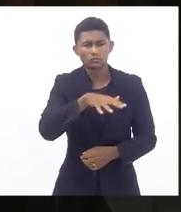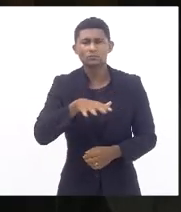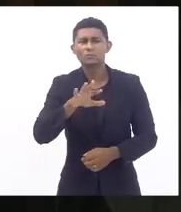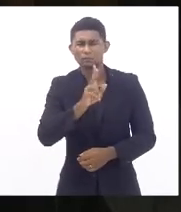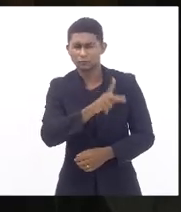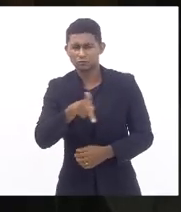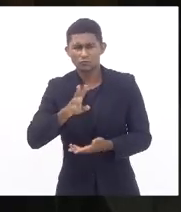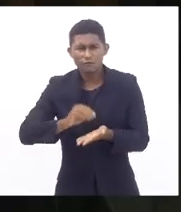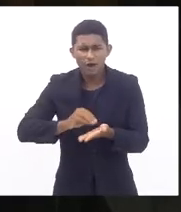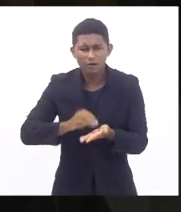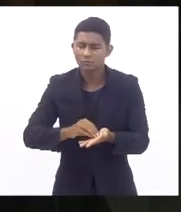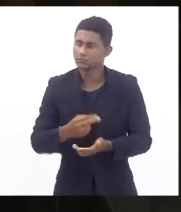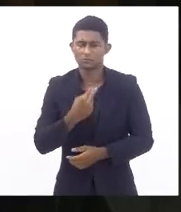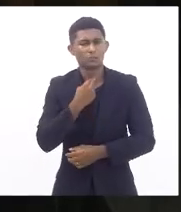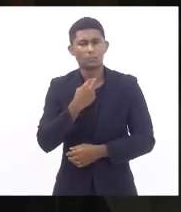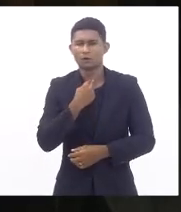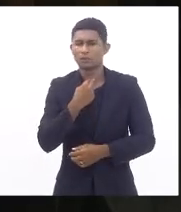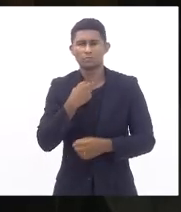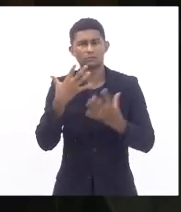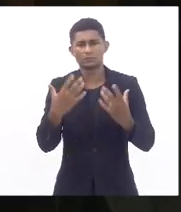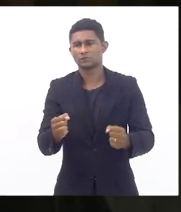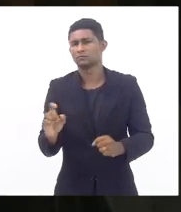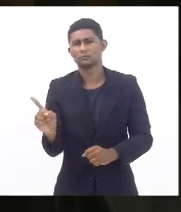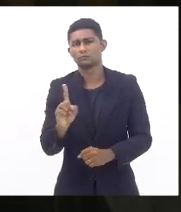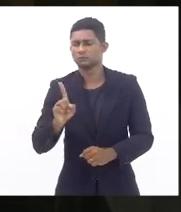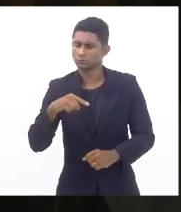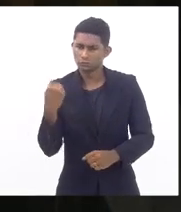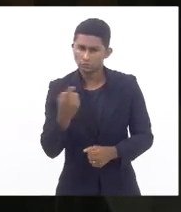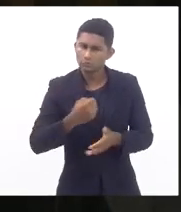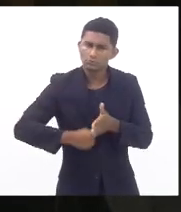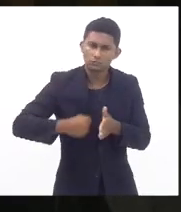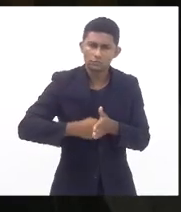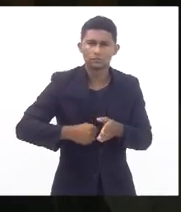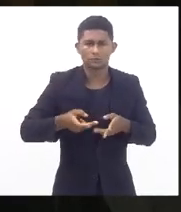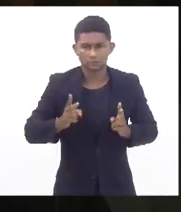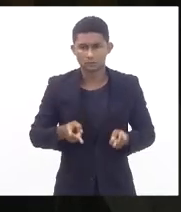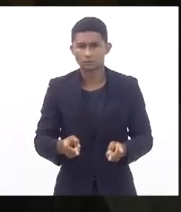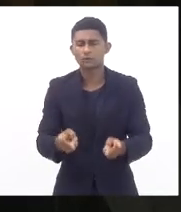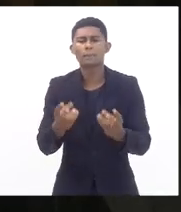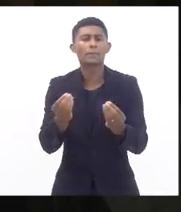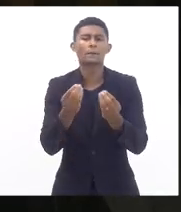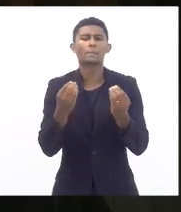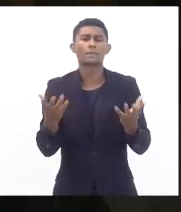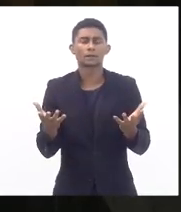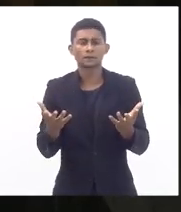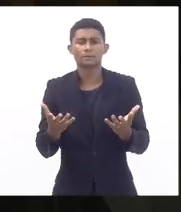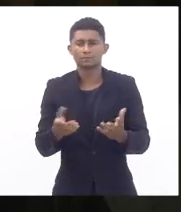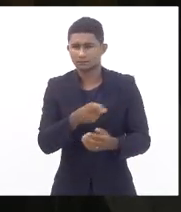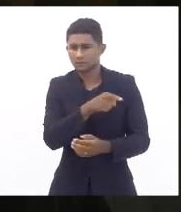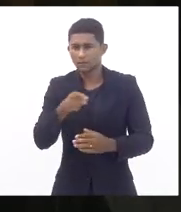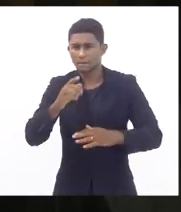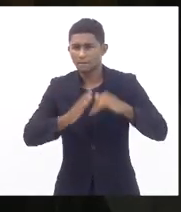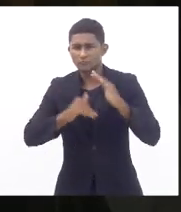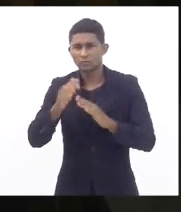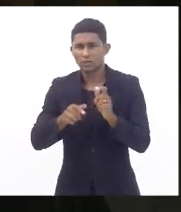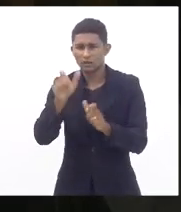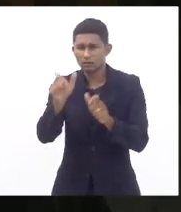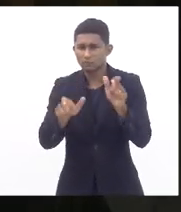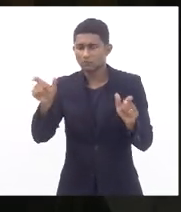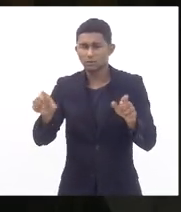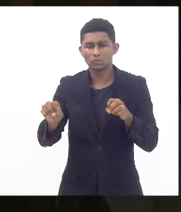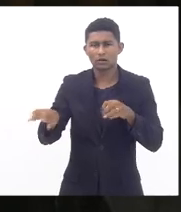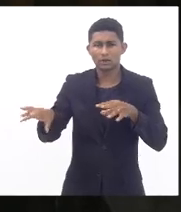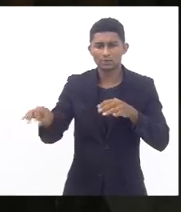professor. Isso é inaceitável e a gente então vai seguir na luta para que sejam convocados os profissionais de educação que estão nos